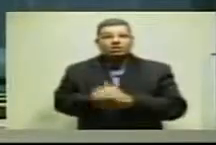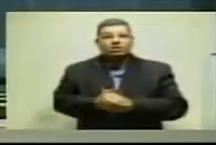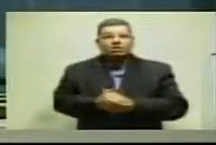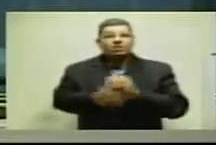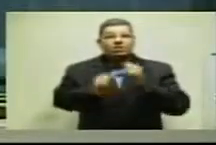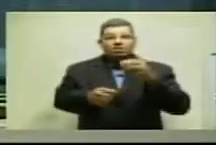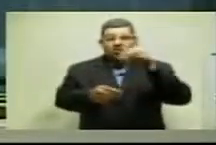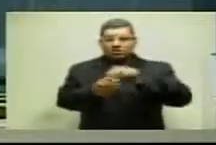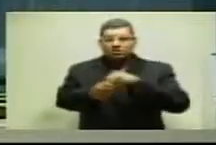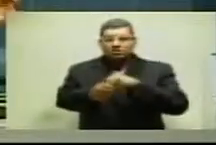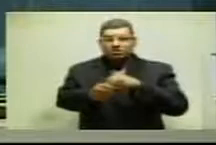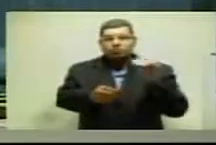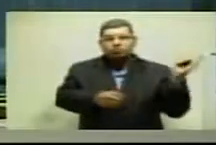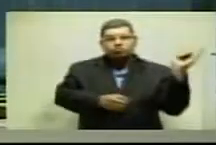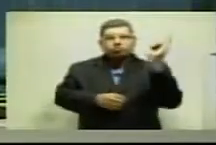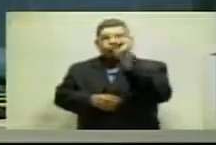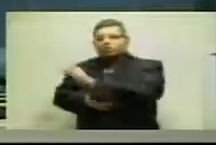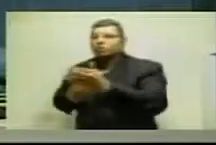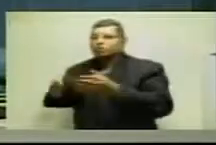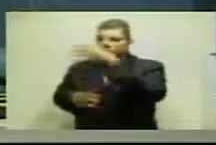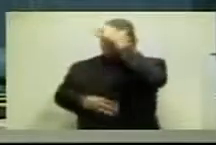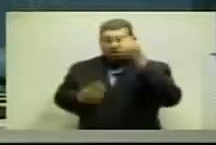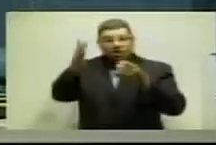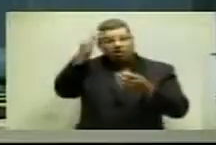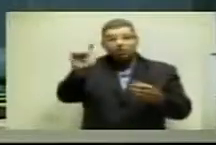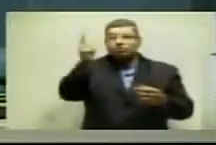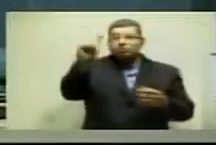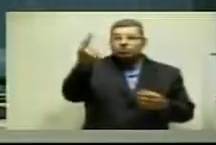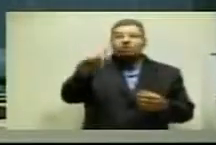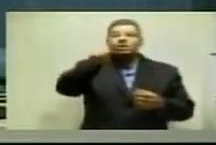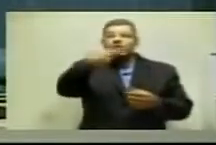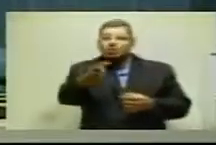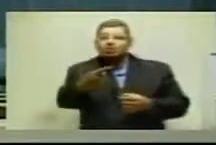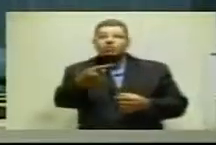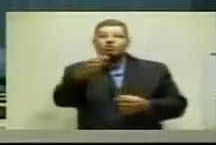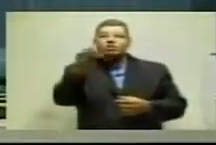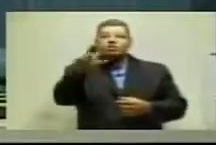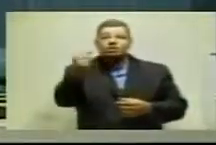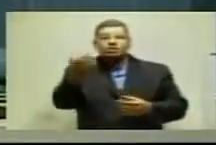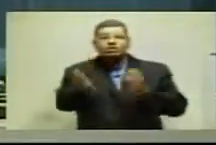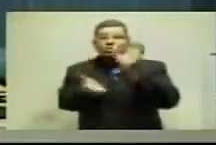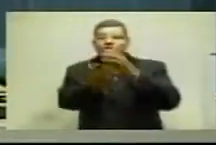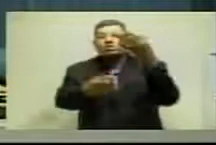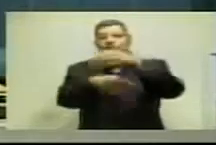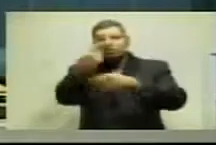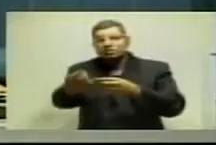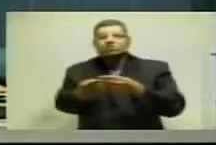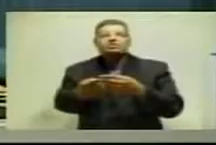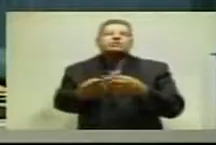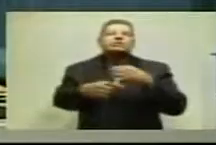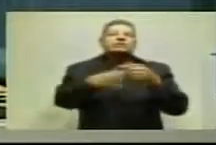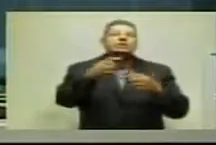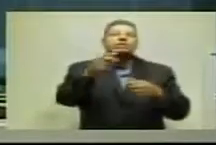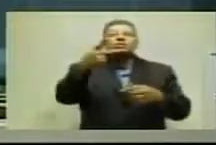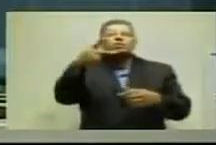e bota dentro do avião, hoje aqui no Amazonas, amanhã em Goiás, depois de amanhã no Tocantins, depois de amanhã